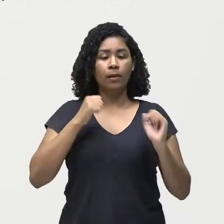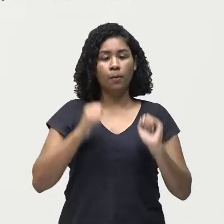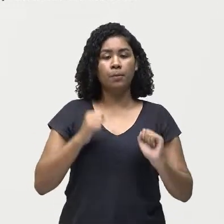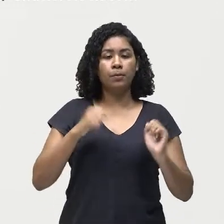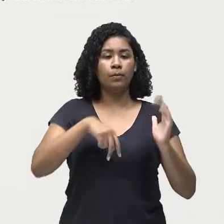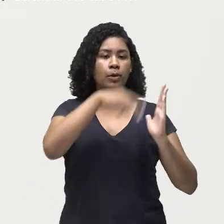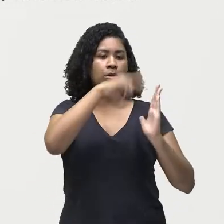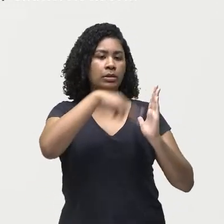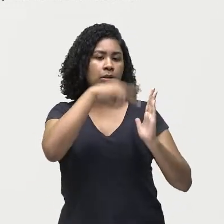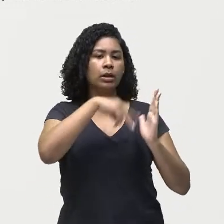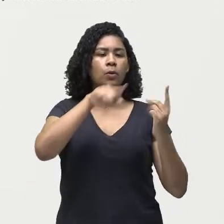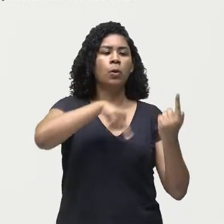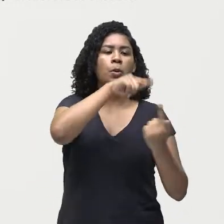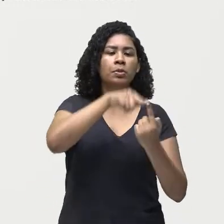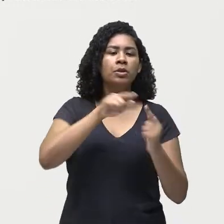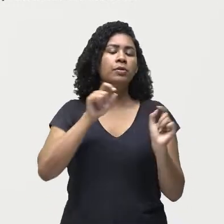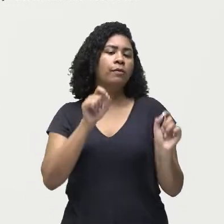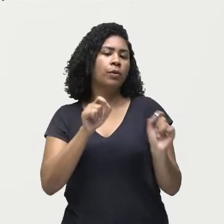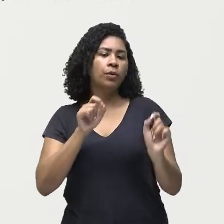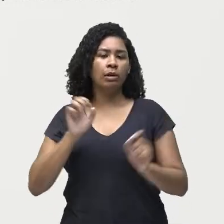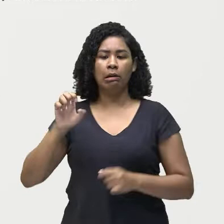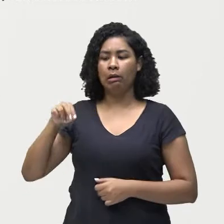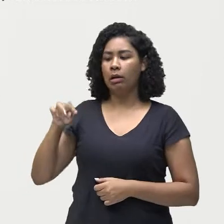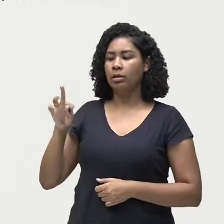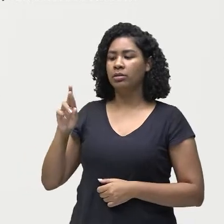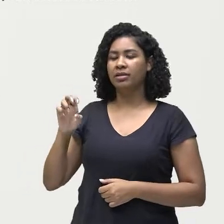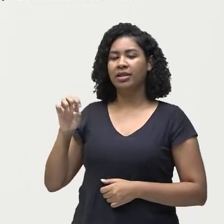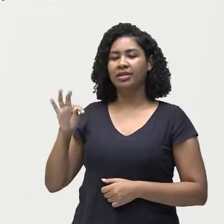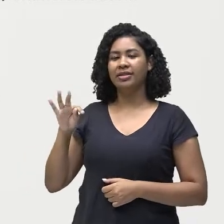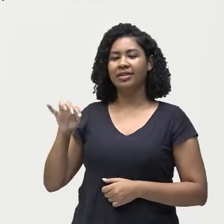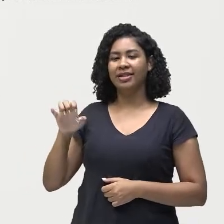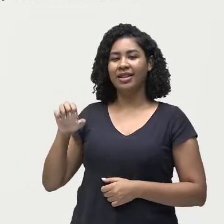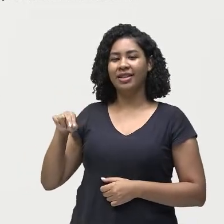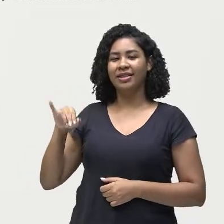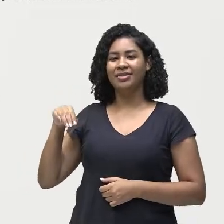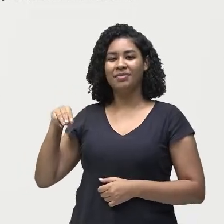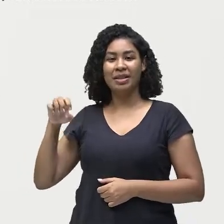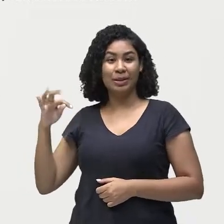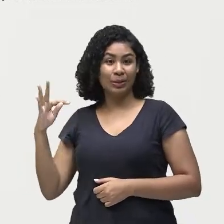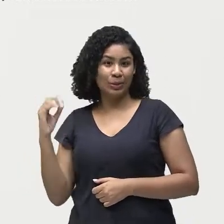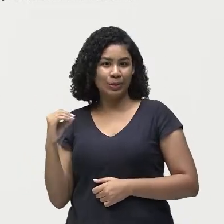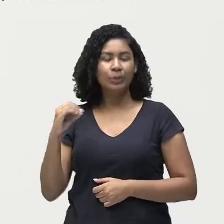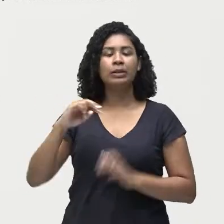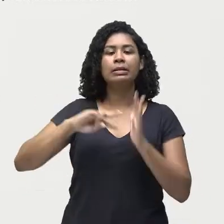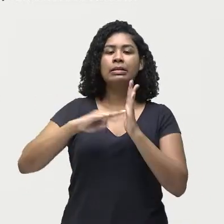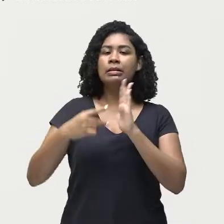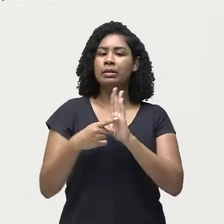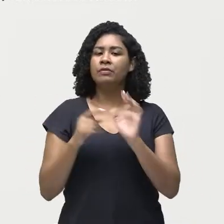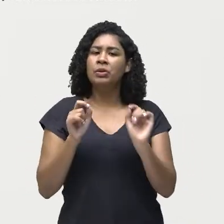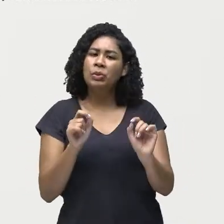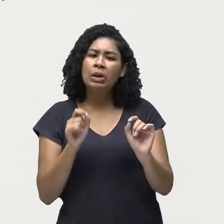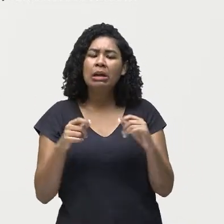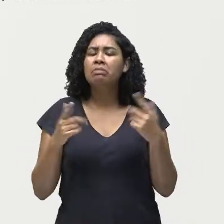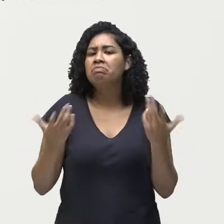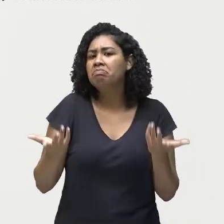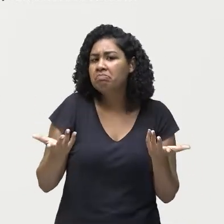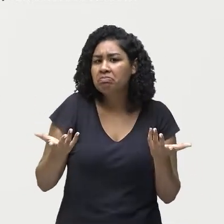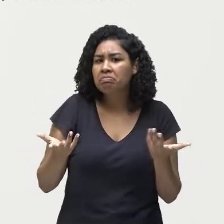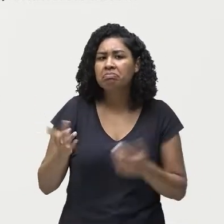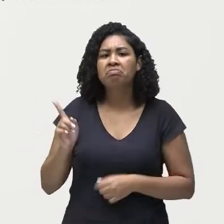de entretenimento, ler para entretenimento. Teacher, what